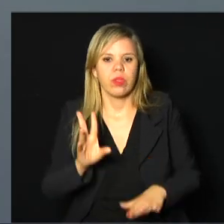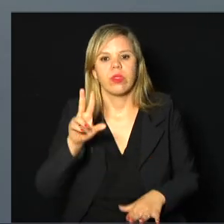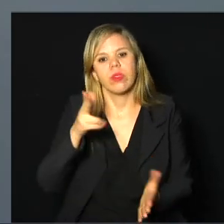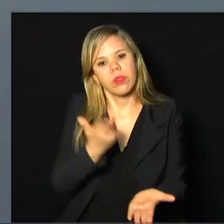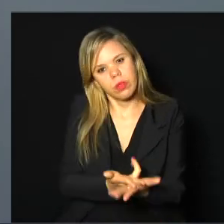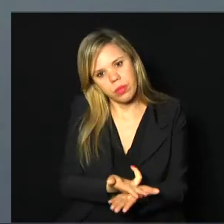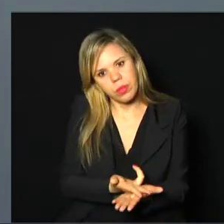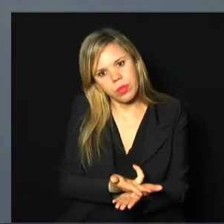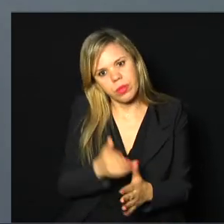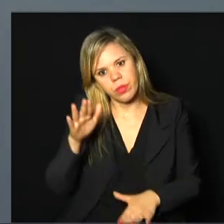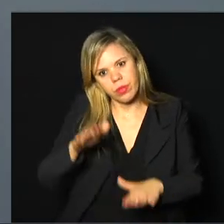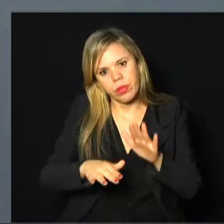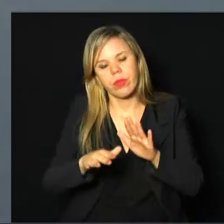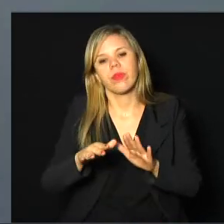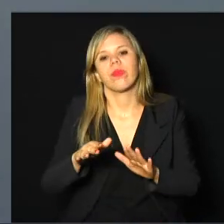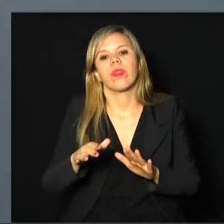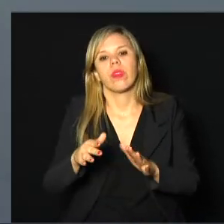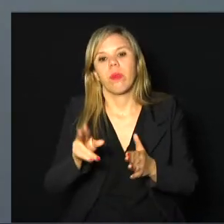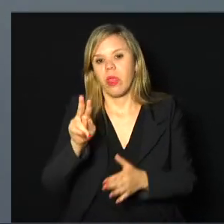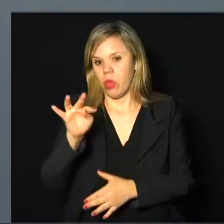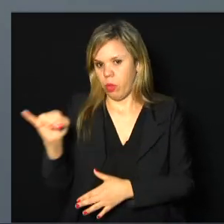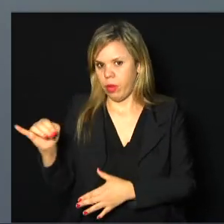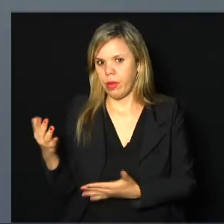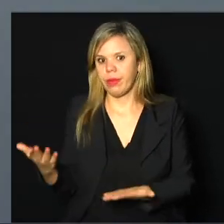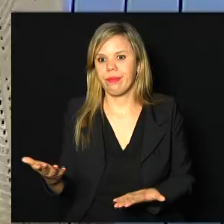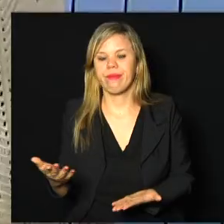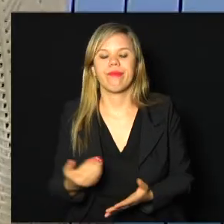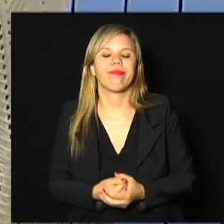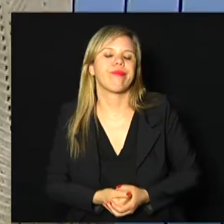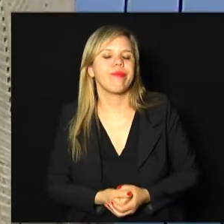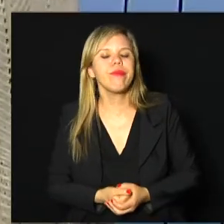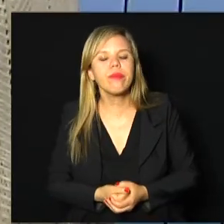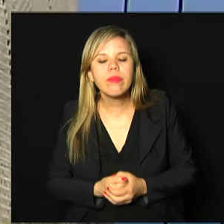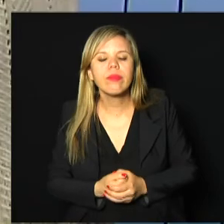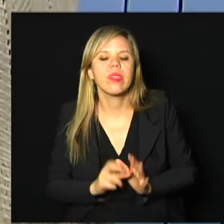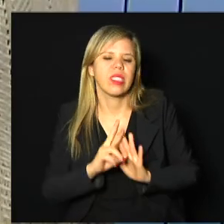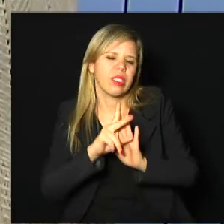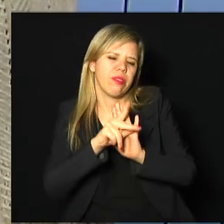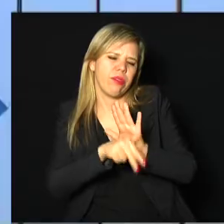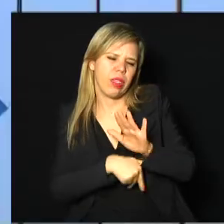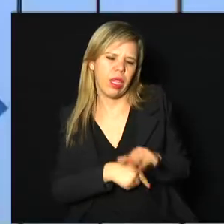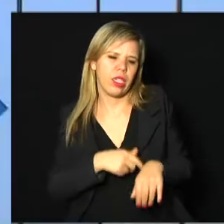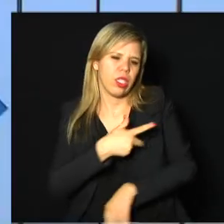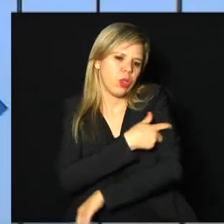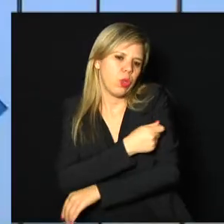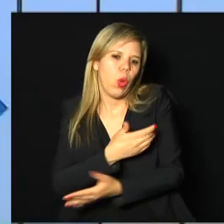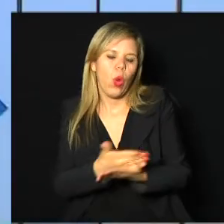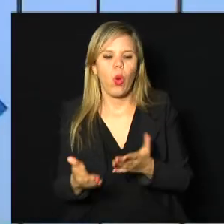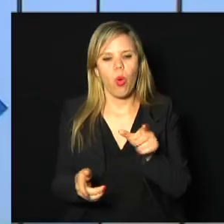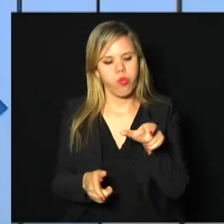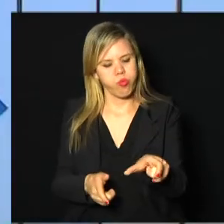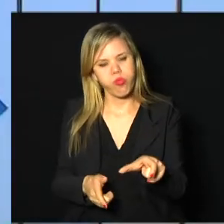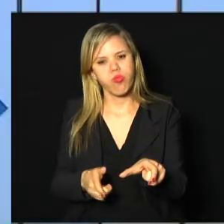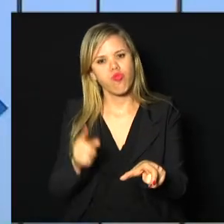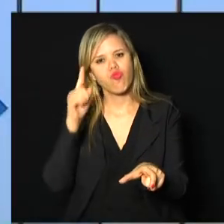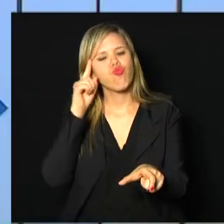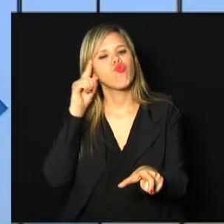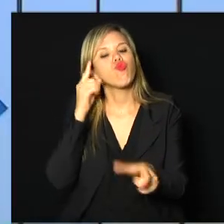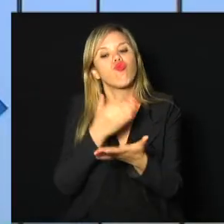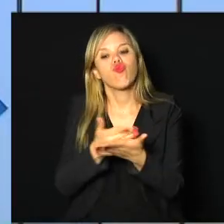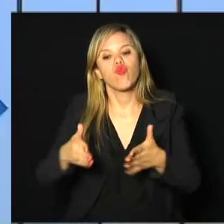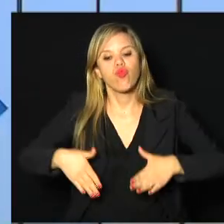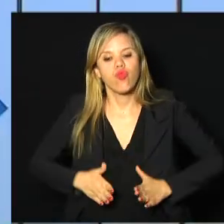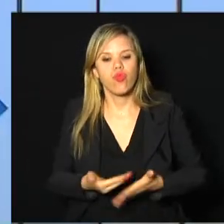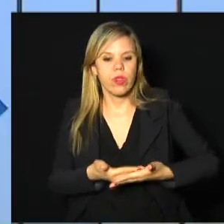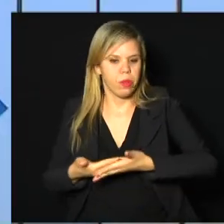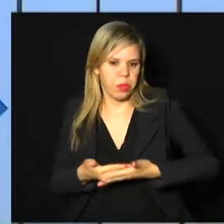vezes internação e às vezes até terapia intensiva também. Agora, doutora, essas vacinas começam no calendário desde